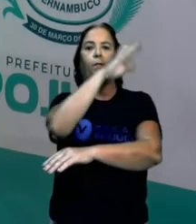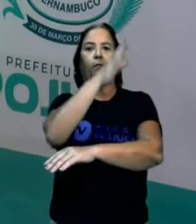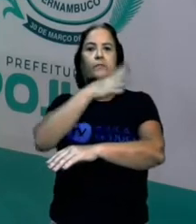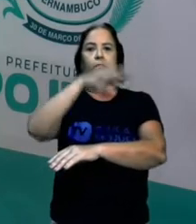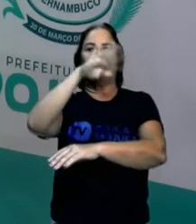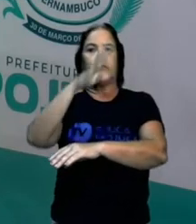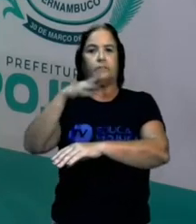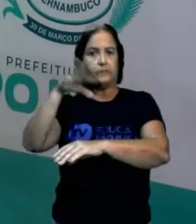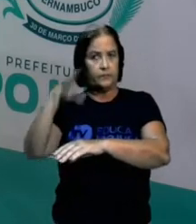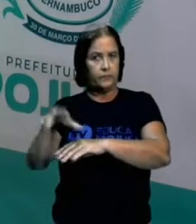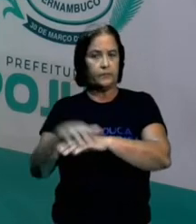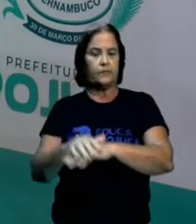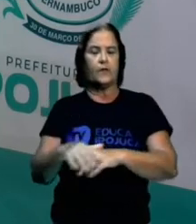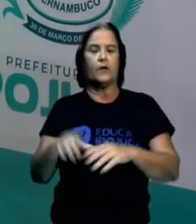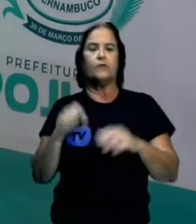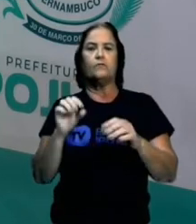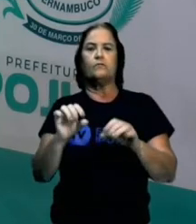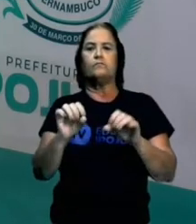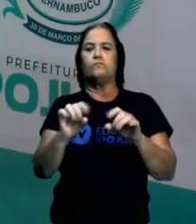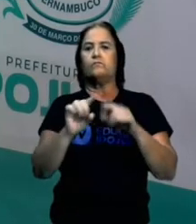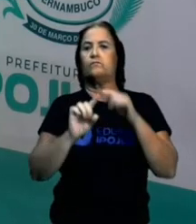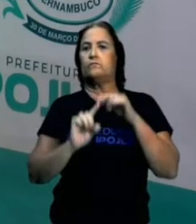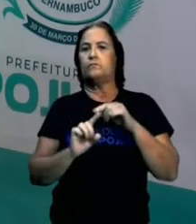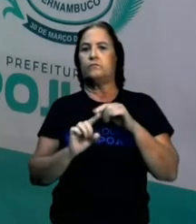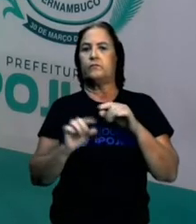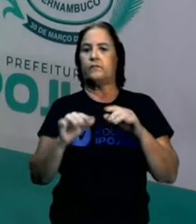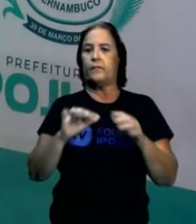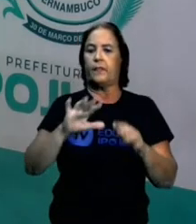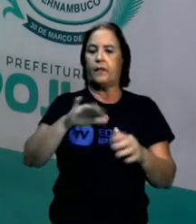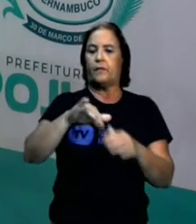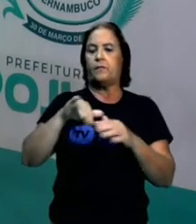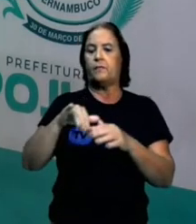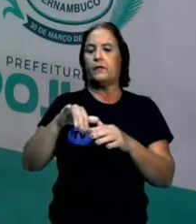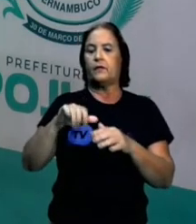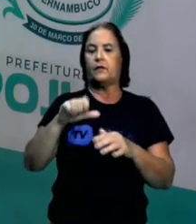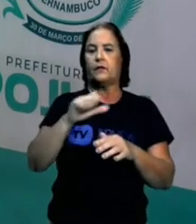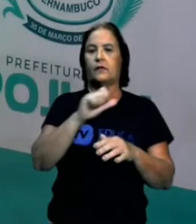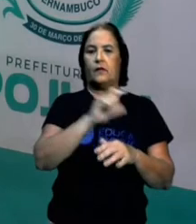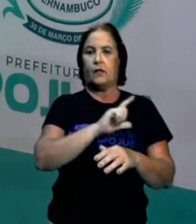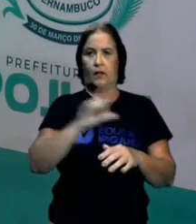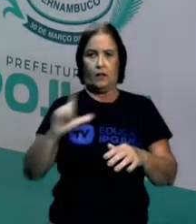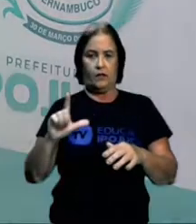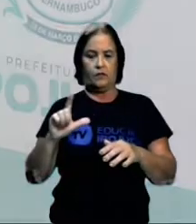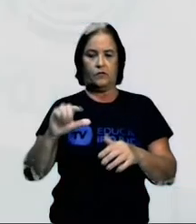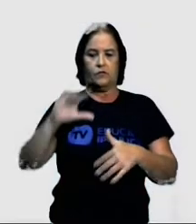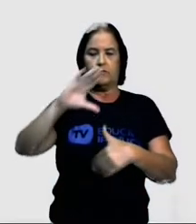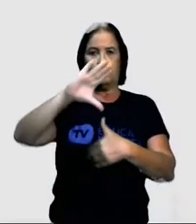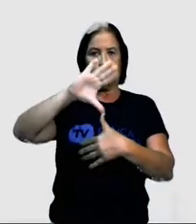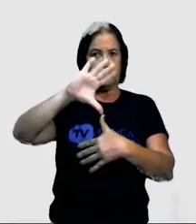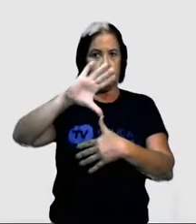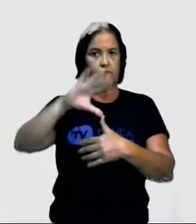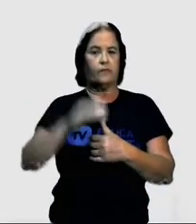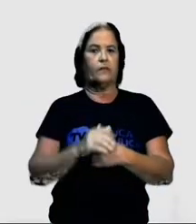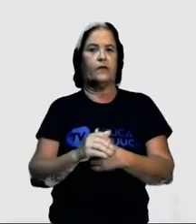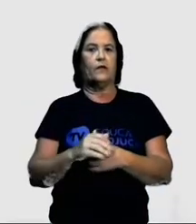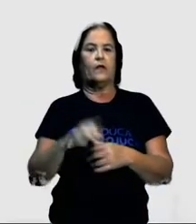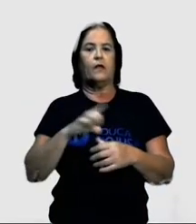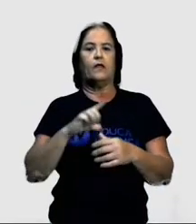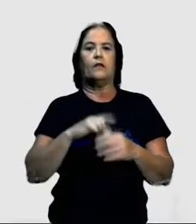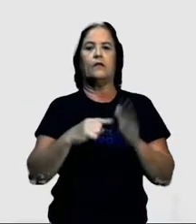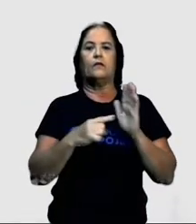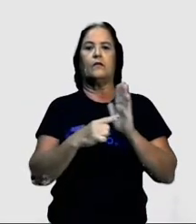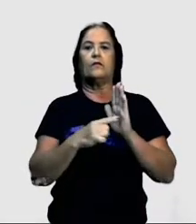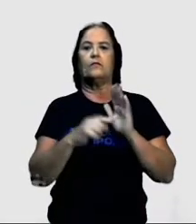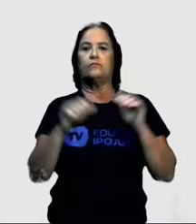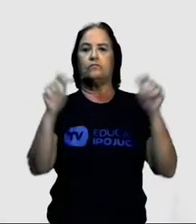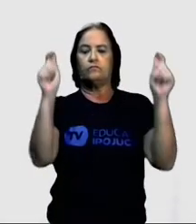parte leste do continente americano, certo? Aí a gente tem um mapa onde mostra todas